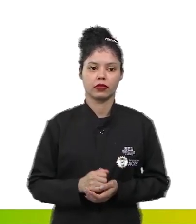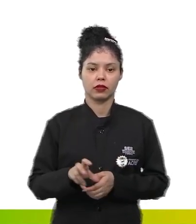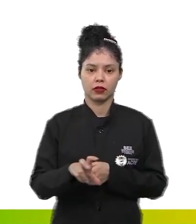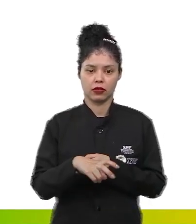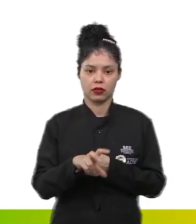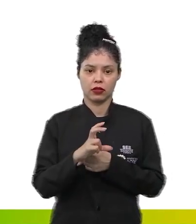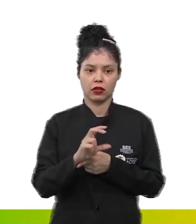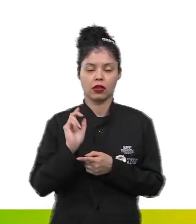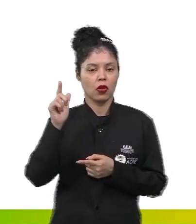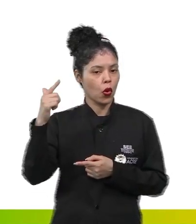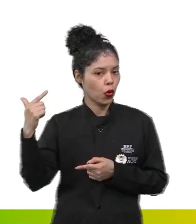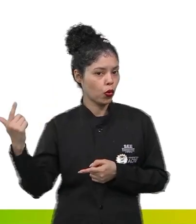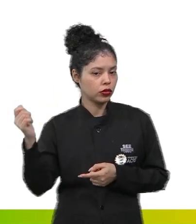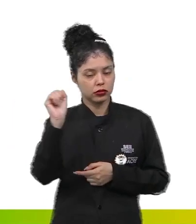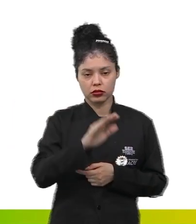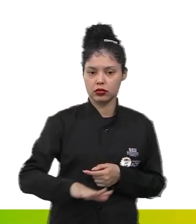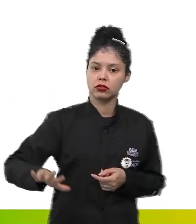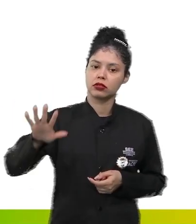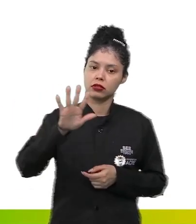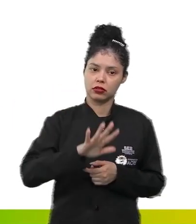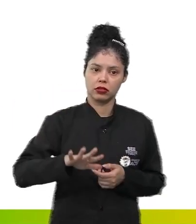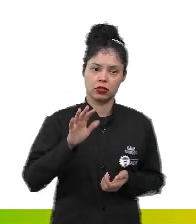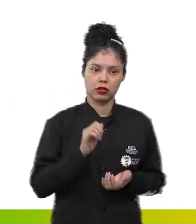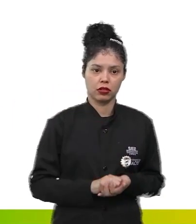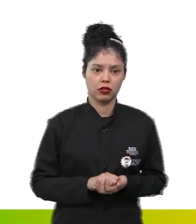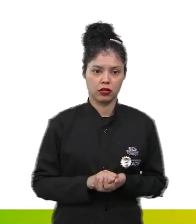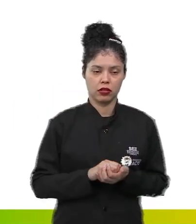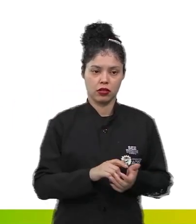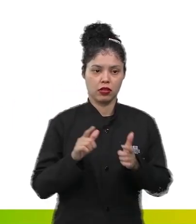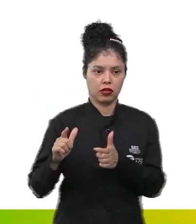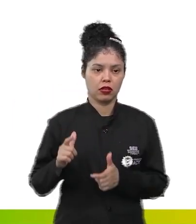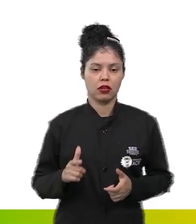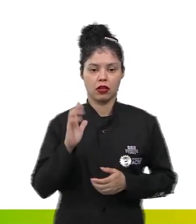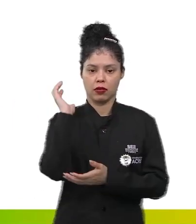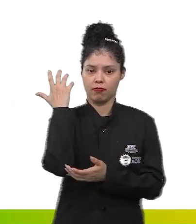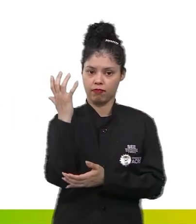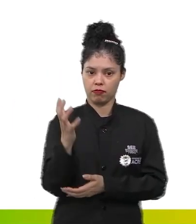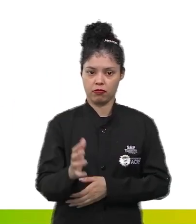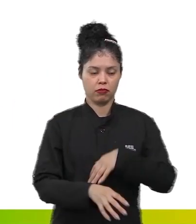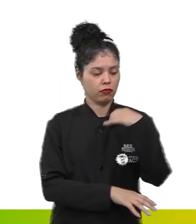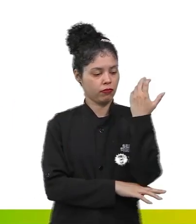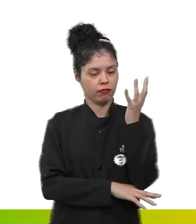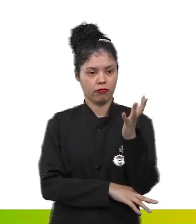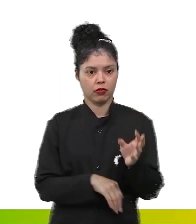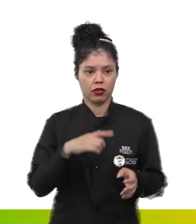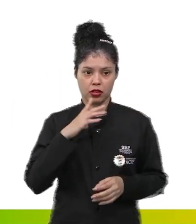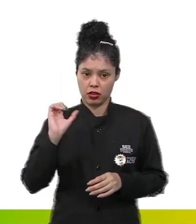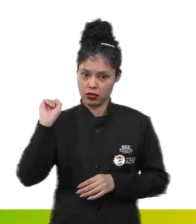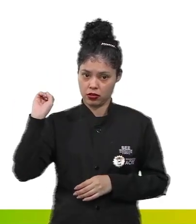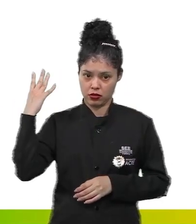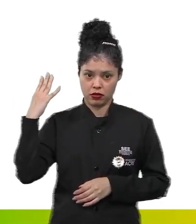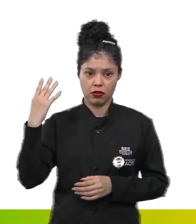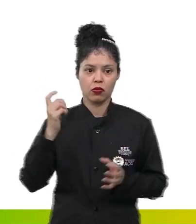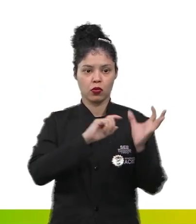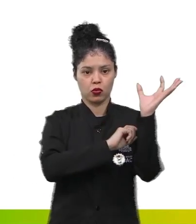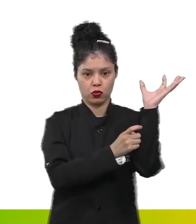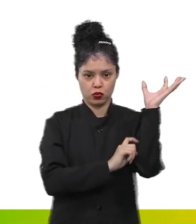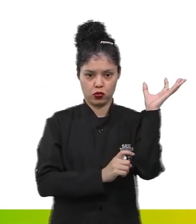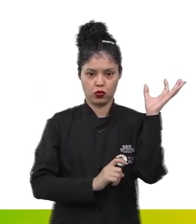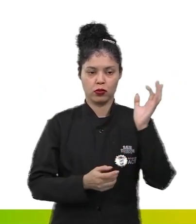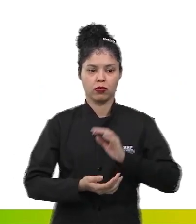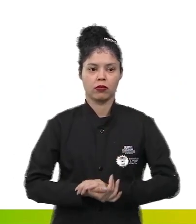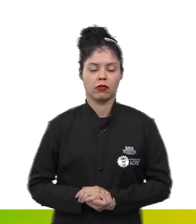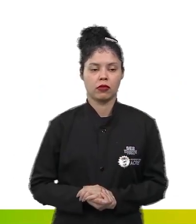tratores, de máquinas em geral, nas áreas de mata, aonde continham as